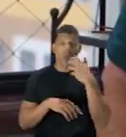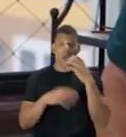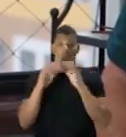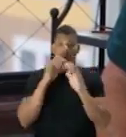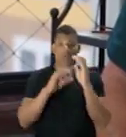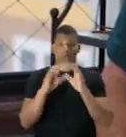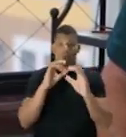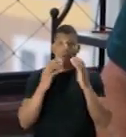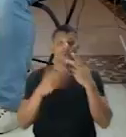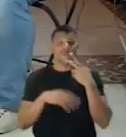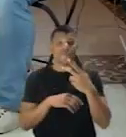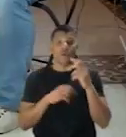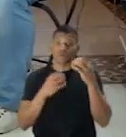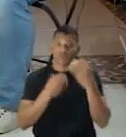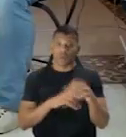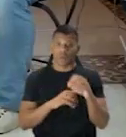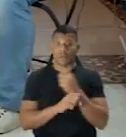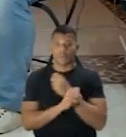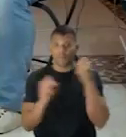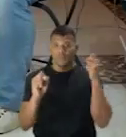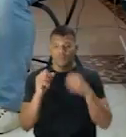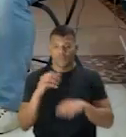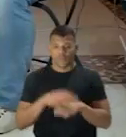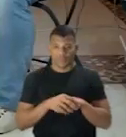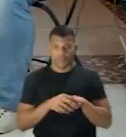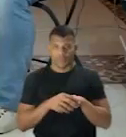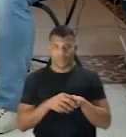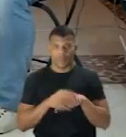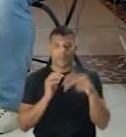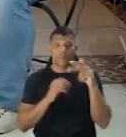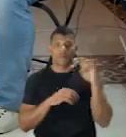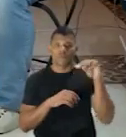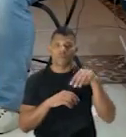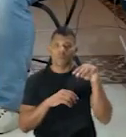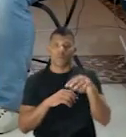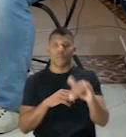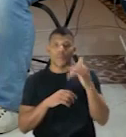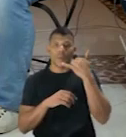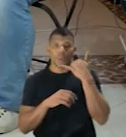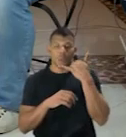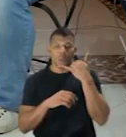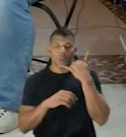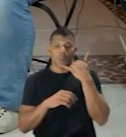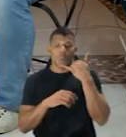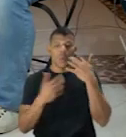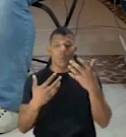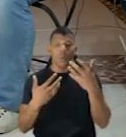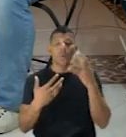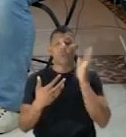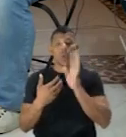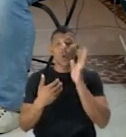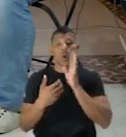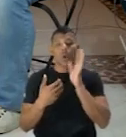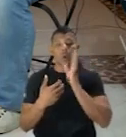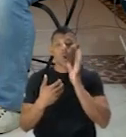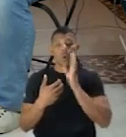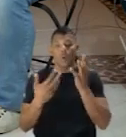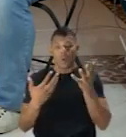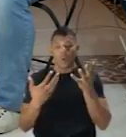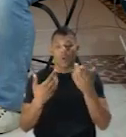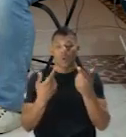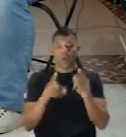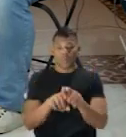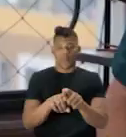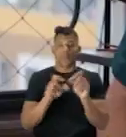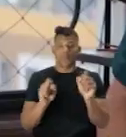ligasse e fosse cantar pra ele, eu falei, isso não vai dar certo. Aí mandei. 15 minutos depois ele ligou. Pô, legal,